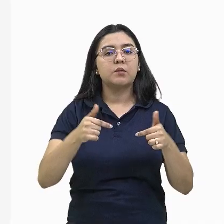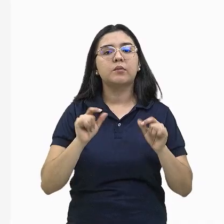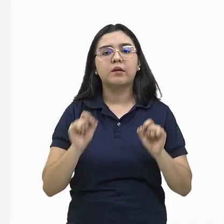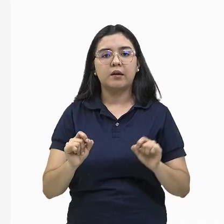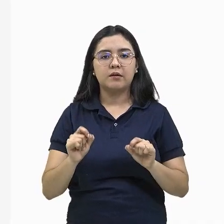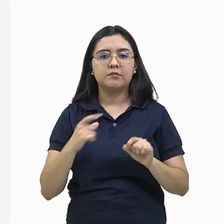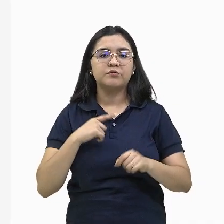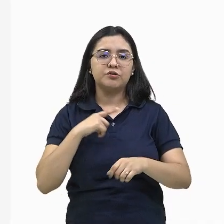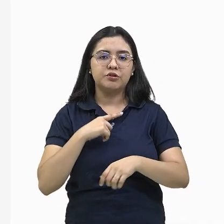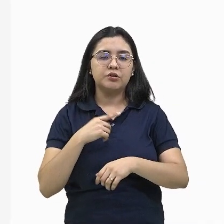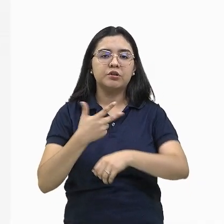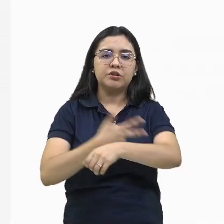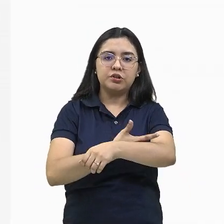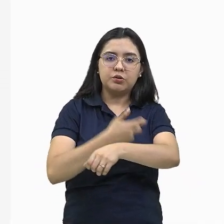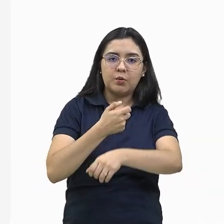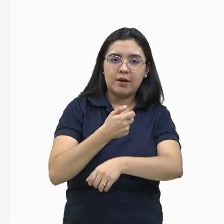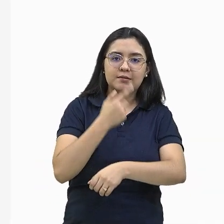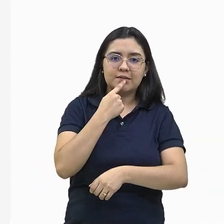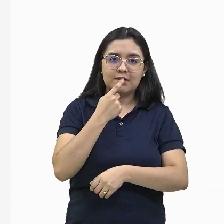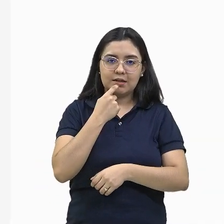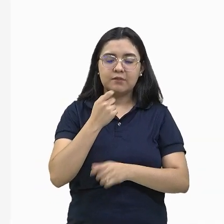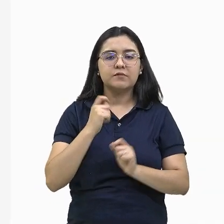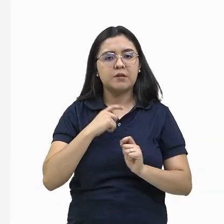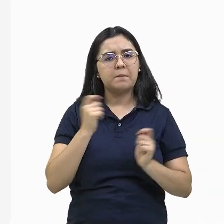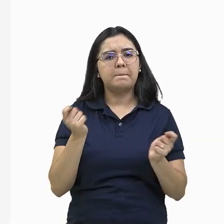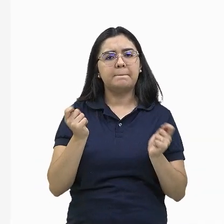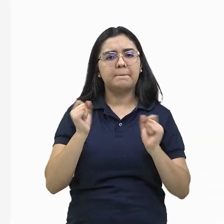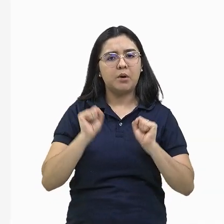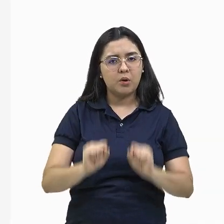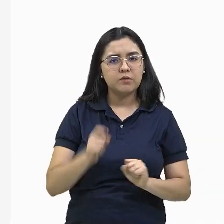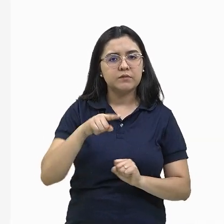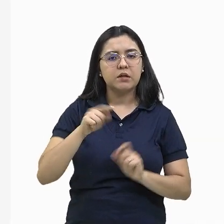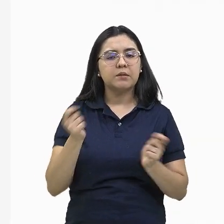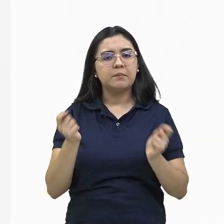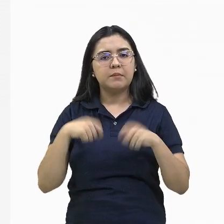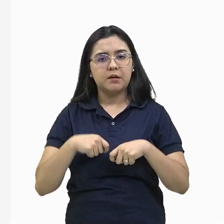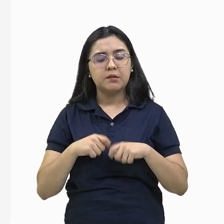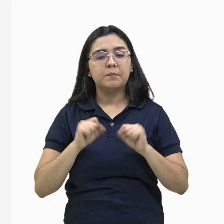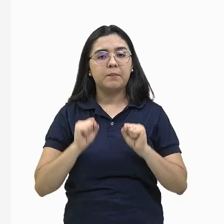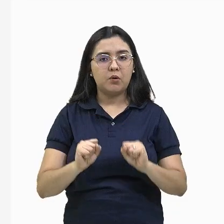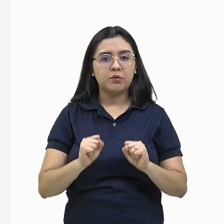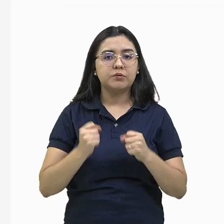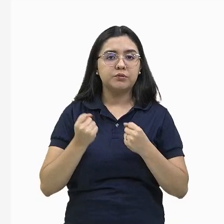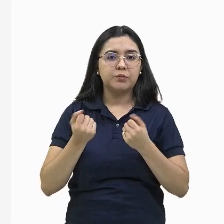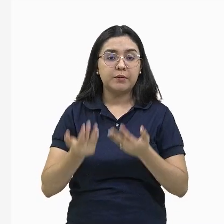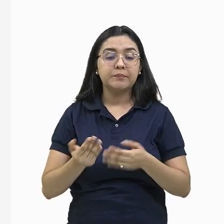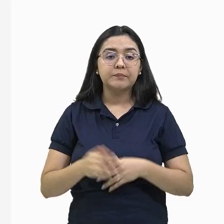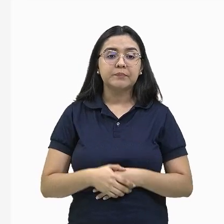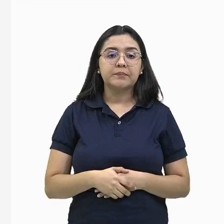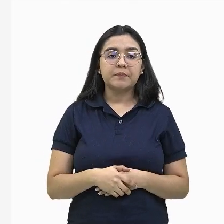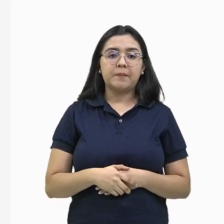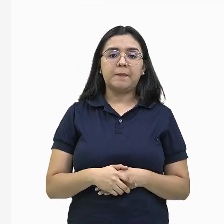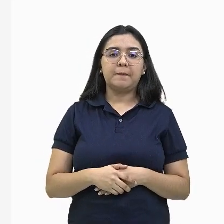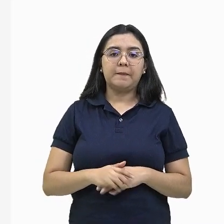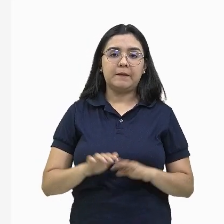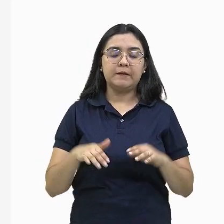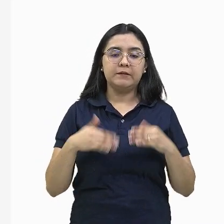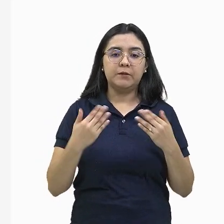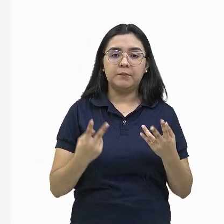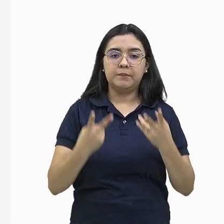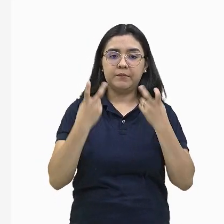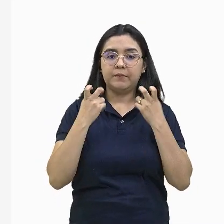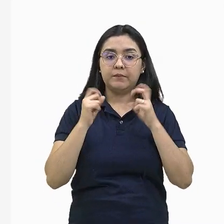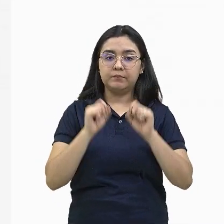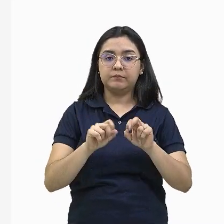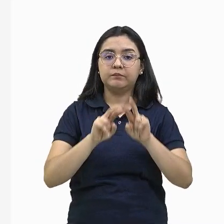sangue, você pode, ou seja, você é capaz, você pode ser um doador. Então, observem que o